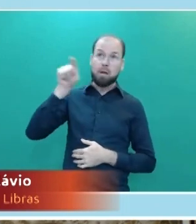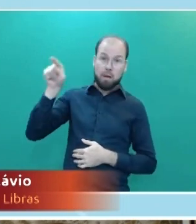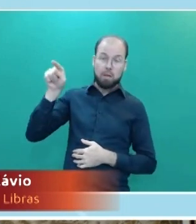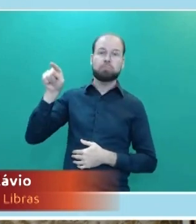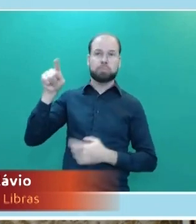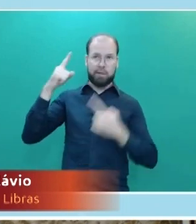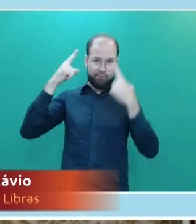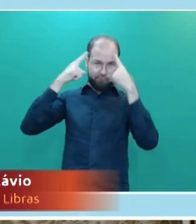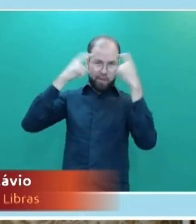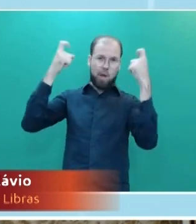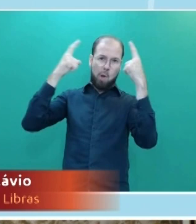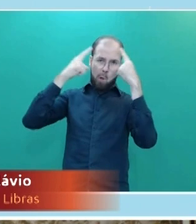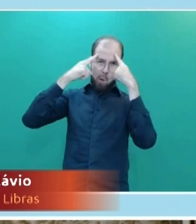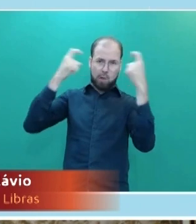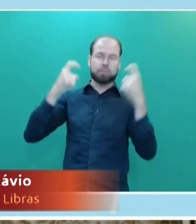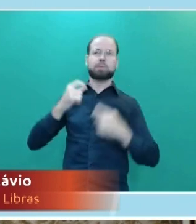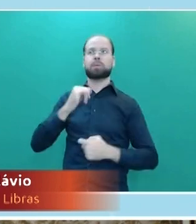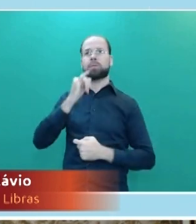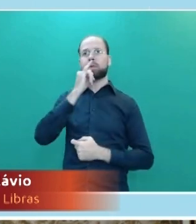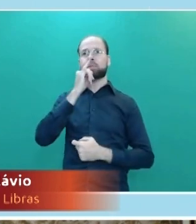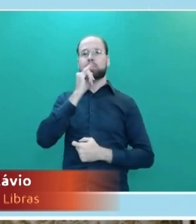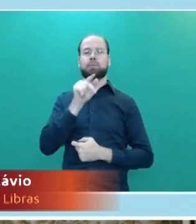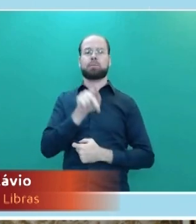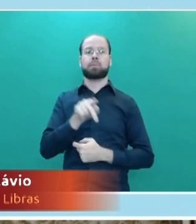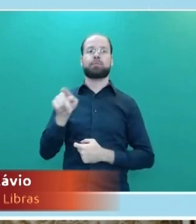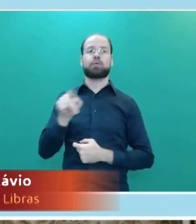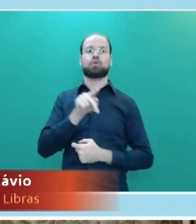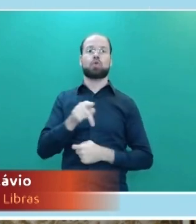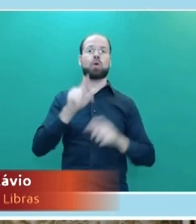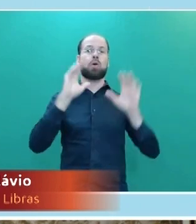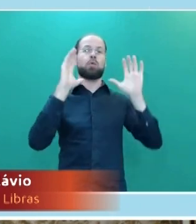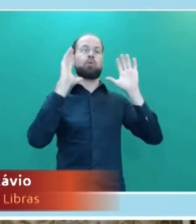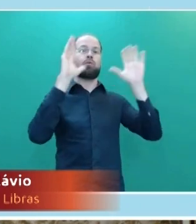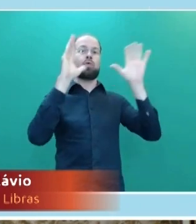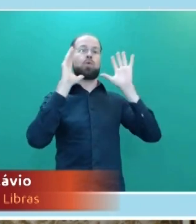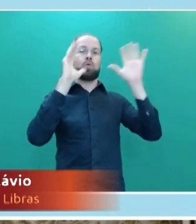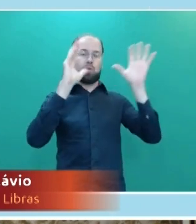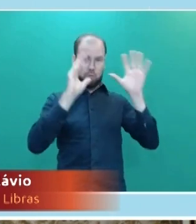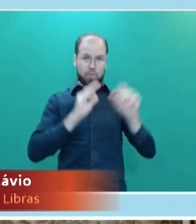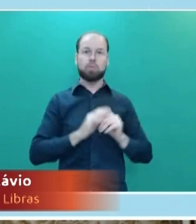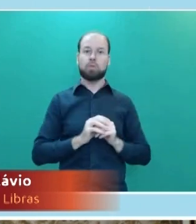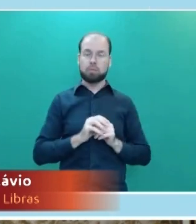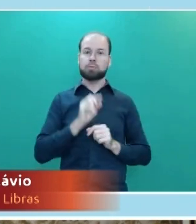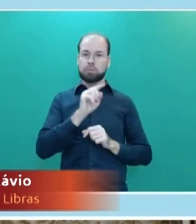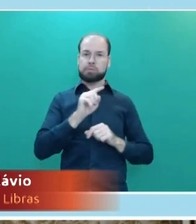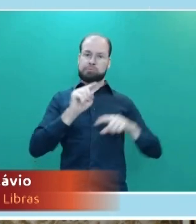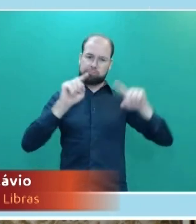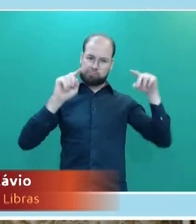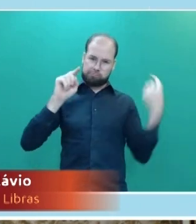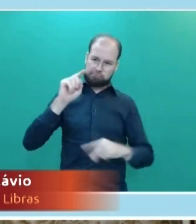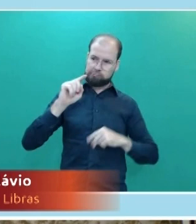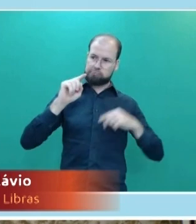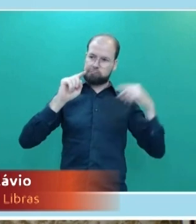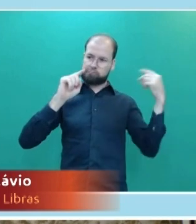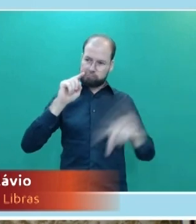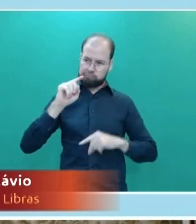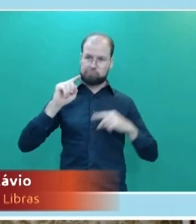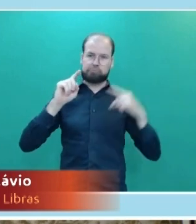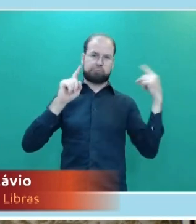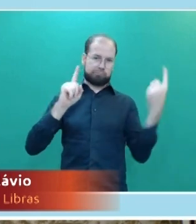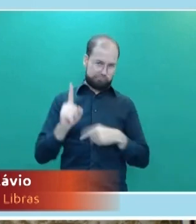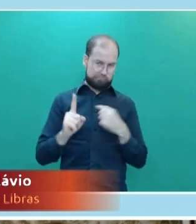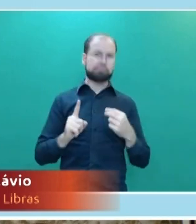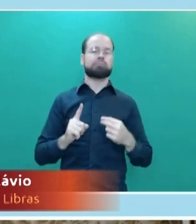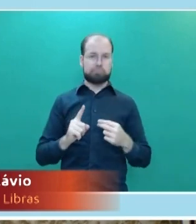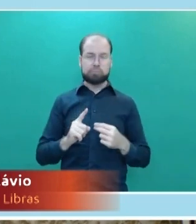violenta, como é o caso daquela professora de vôlei que tentou chicotear um rapaz no Rio de Janeiro, São Conrado, né? Se você